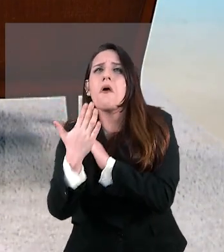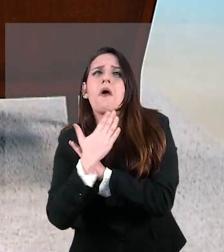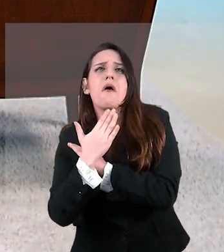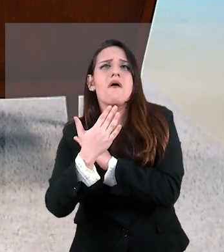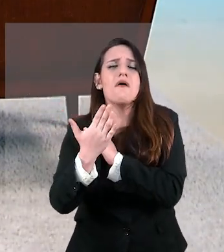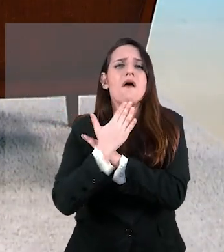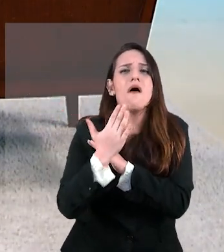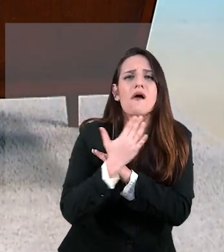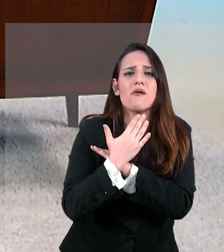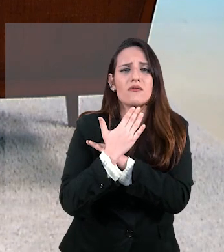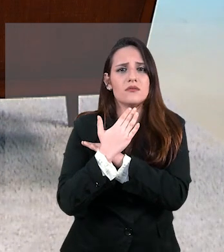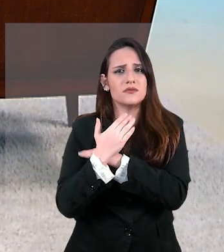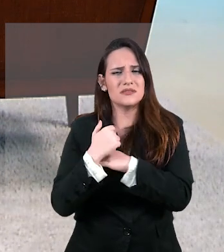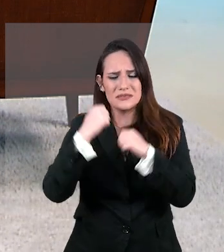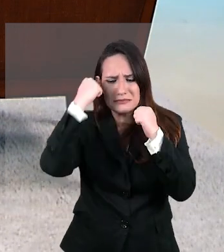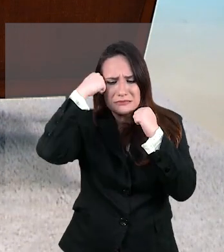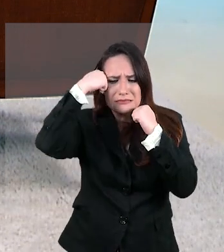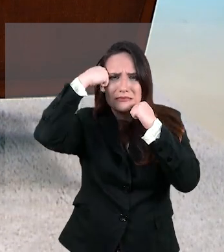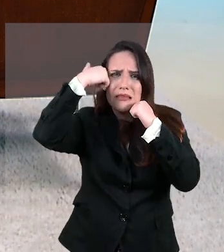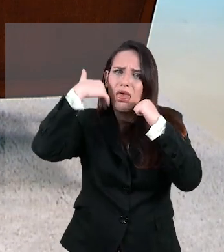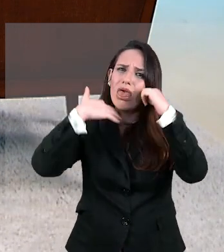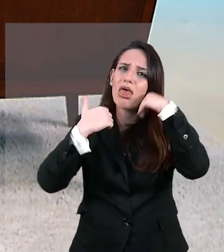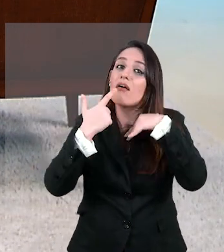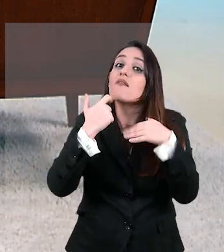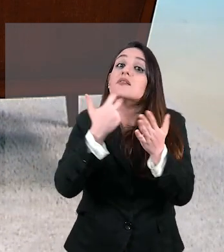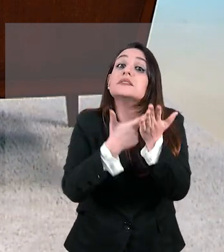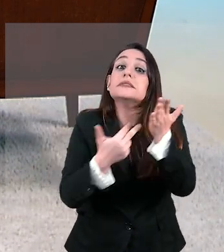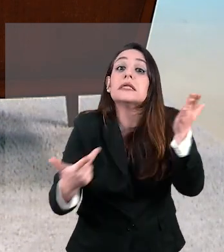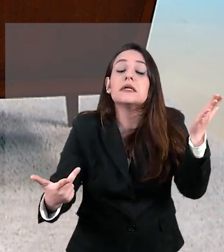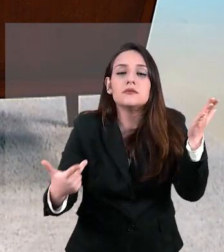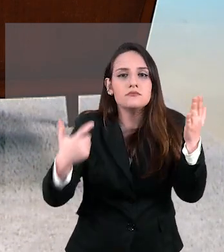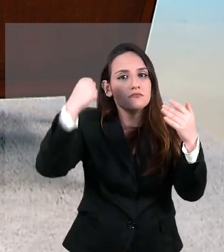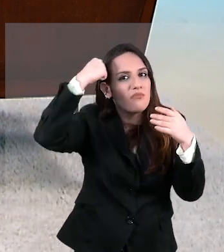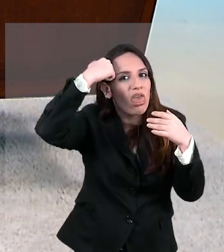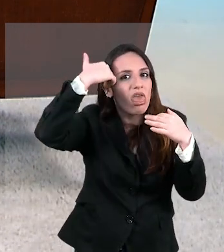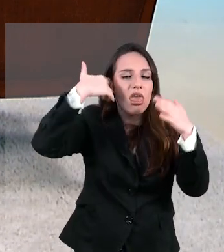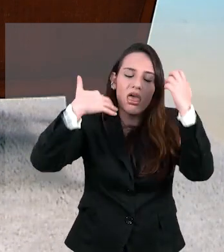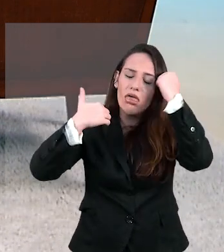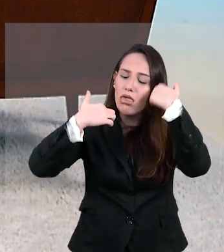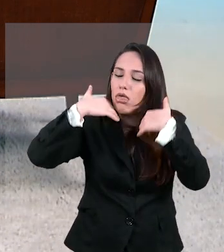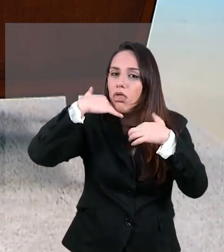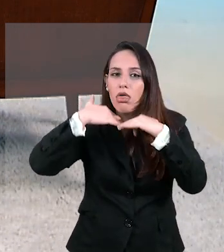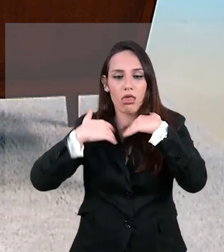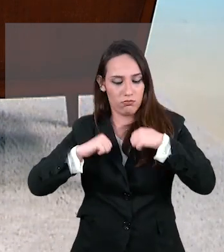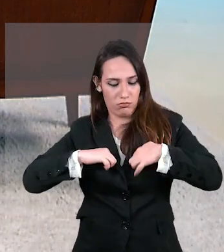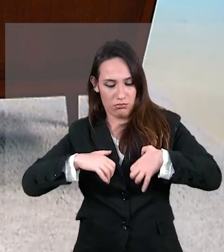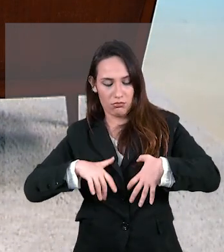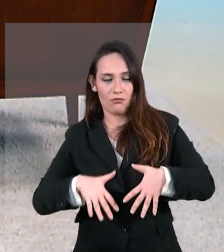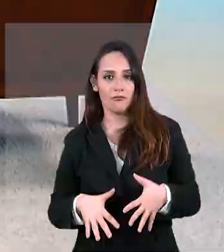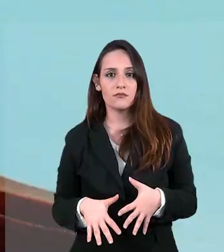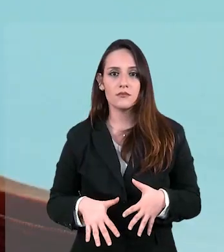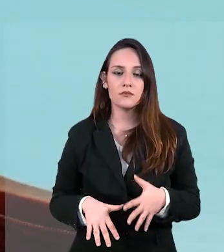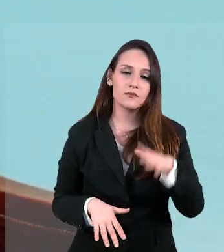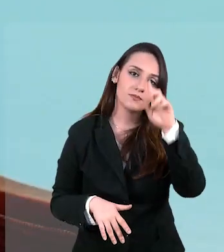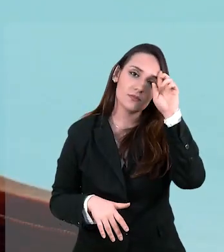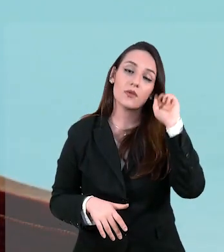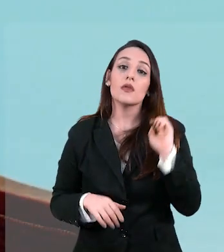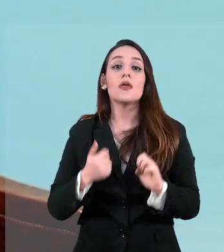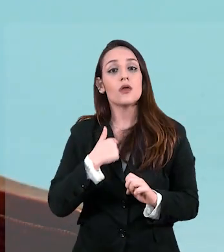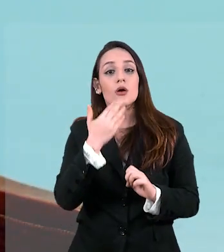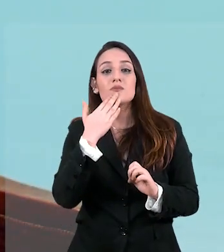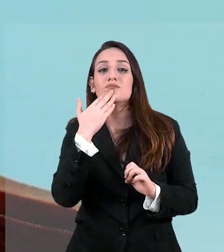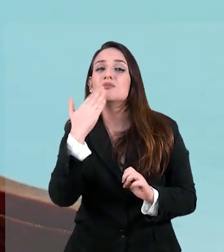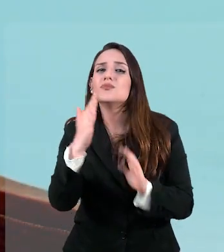pedindo socorro. Eu sangrava muito porque eu tive cortes muito grandes na cabeça, além do rosto. Eu